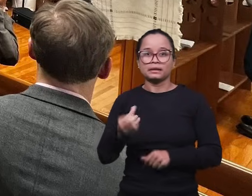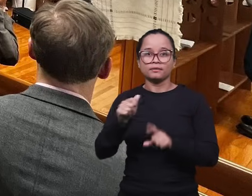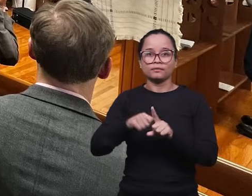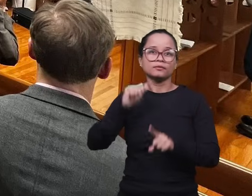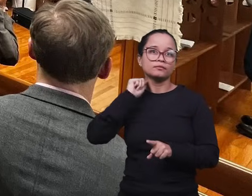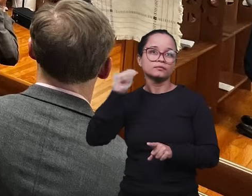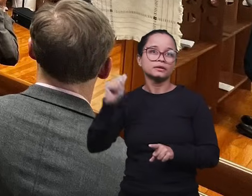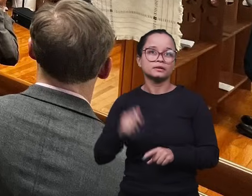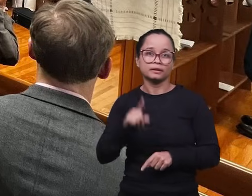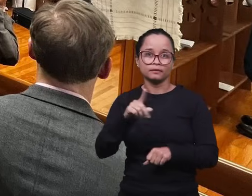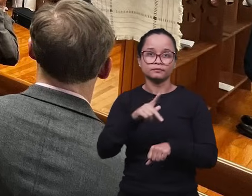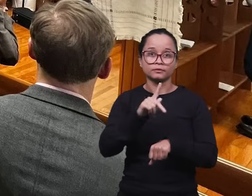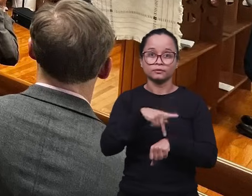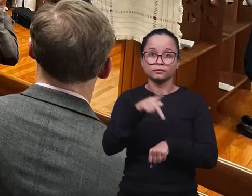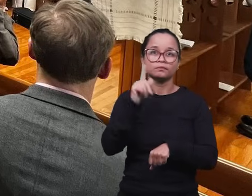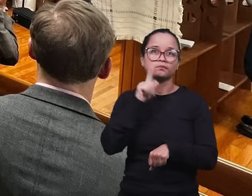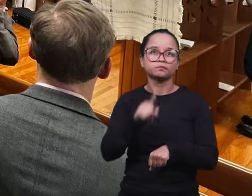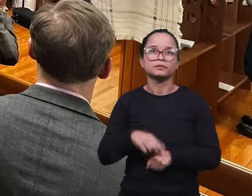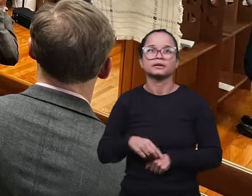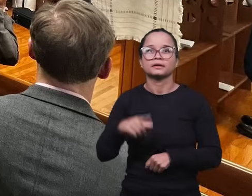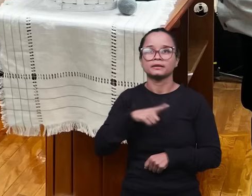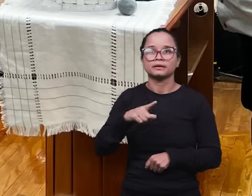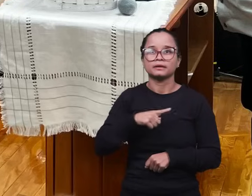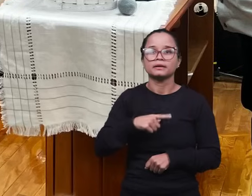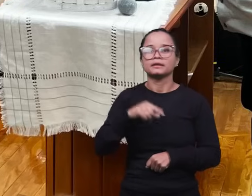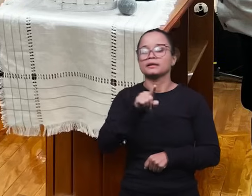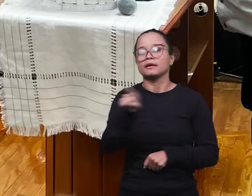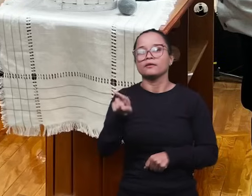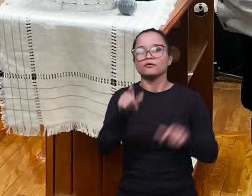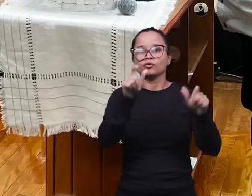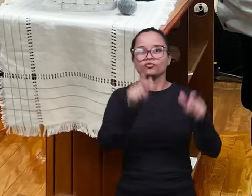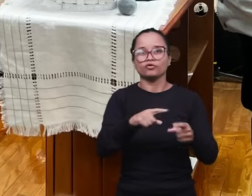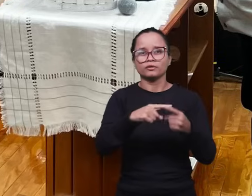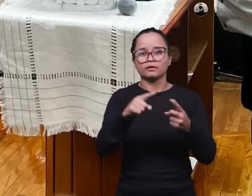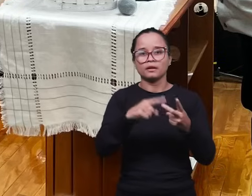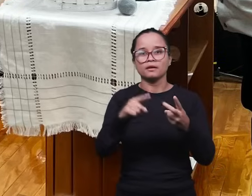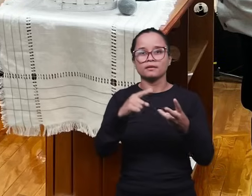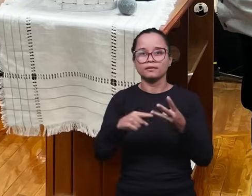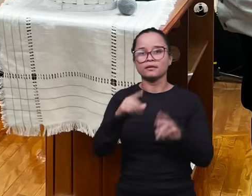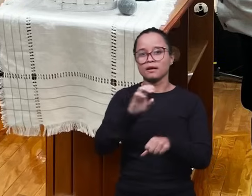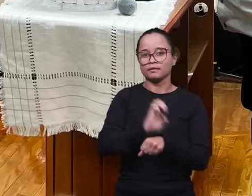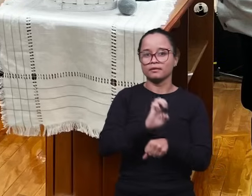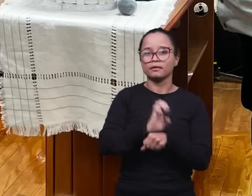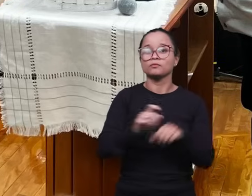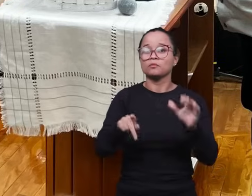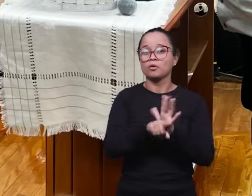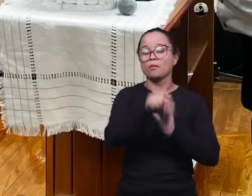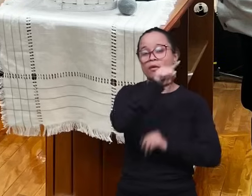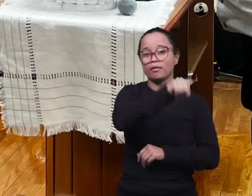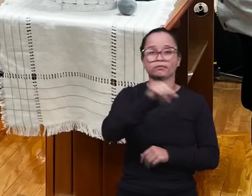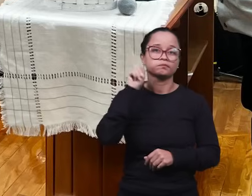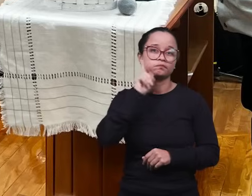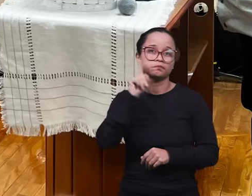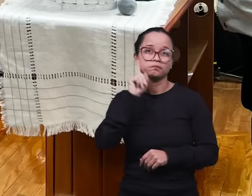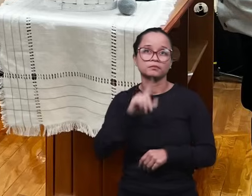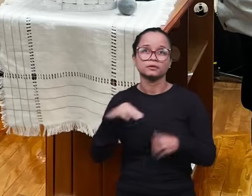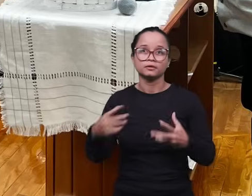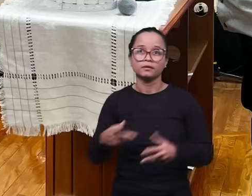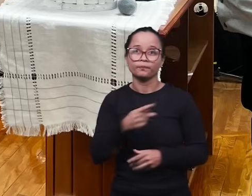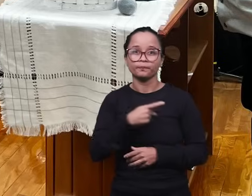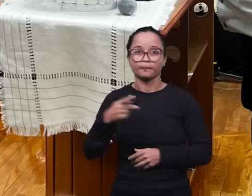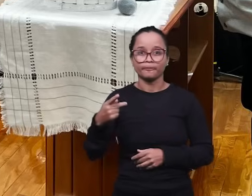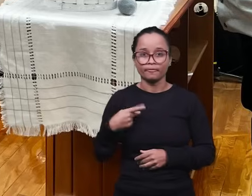presença de irmãos daquele estado, de Nova York, Nova Jersey e da Pensilvânia. Na quinta-feira, o pastor